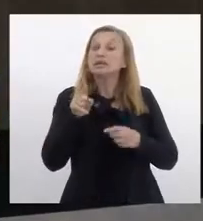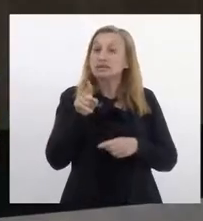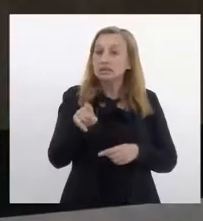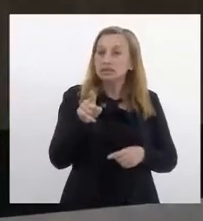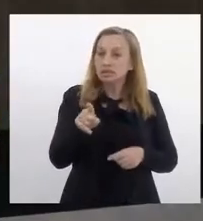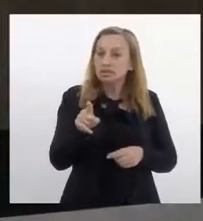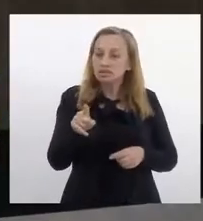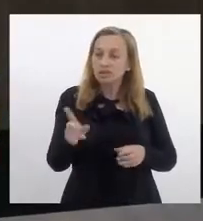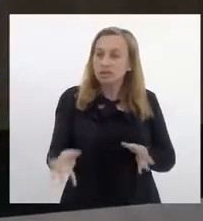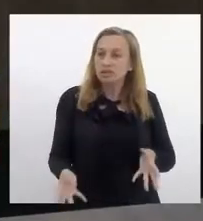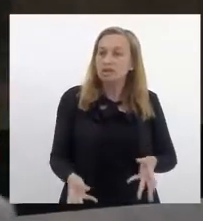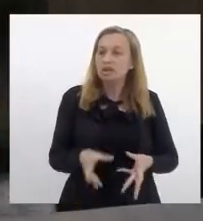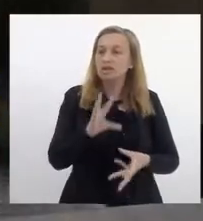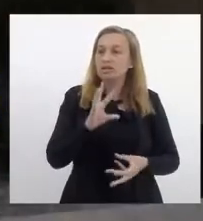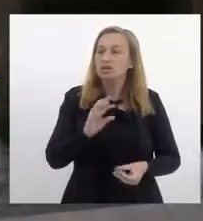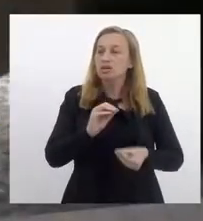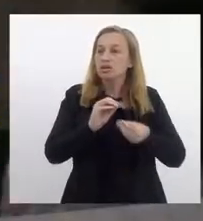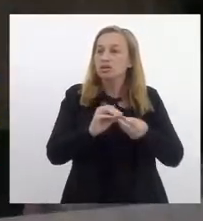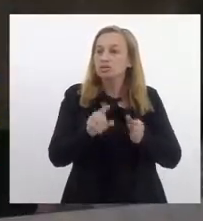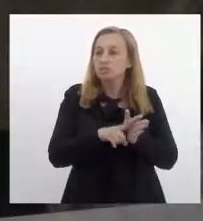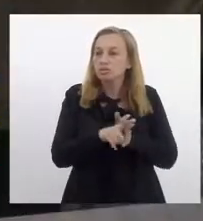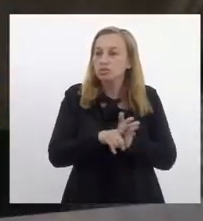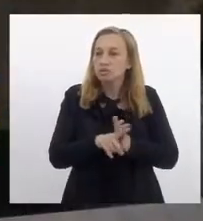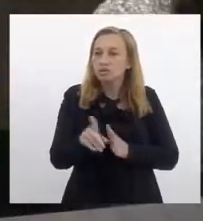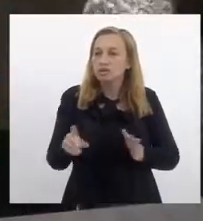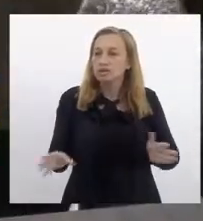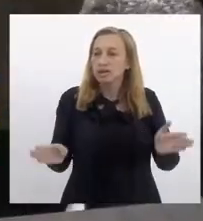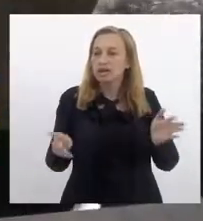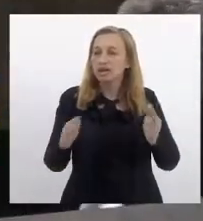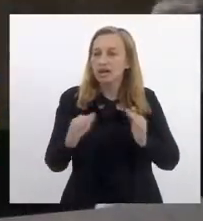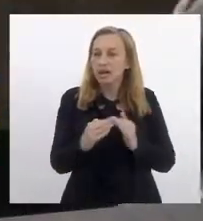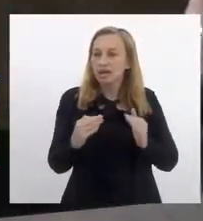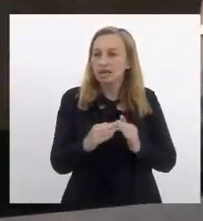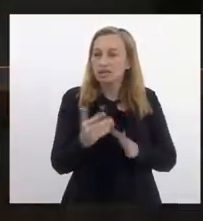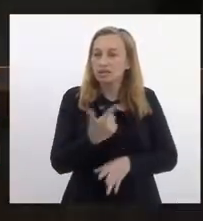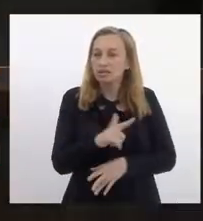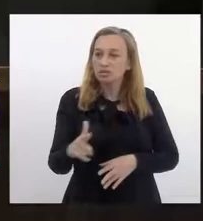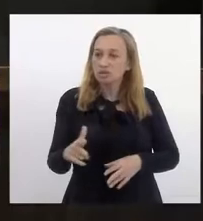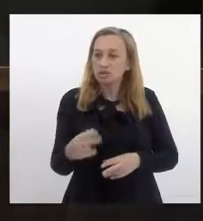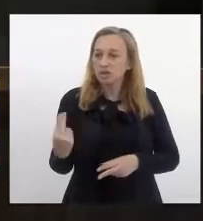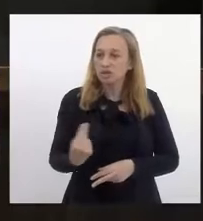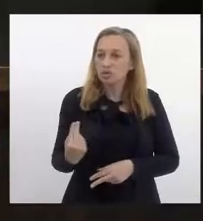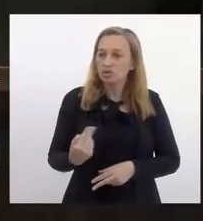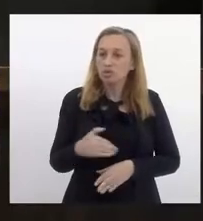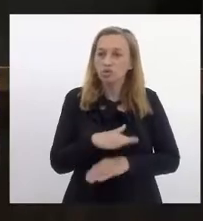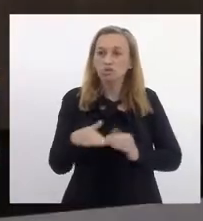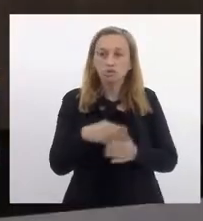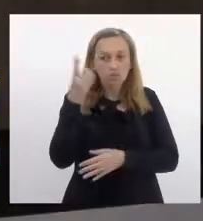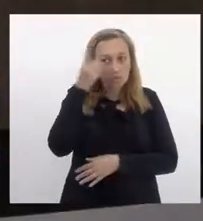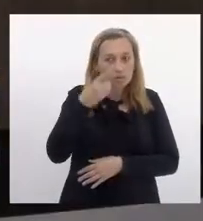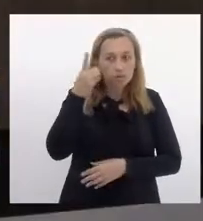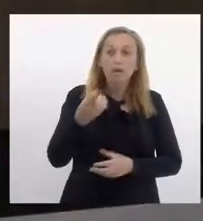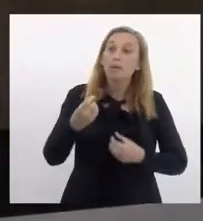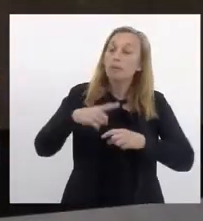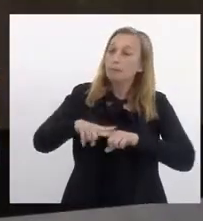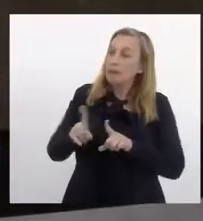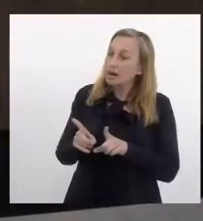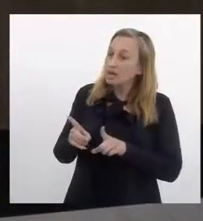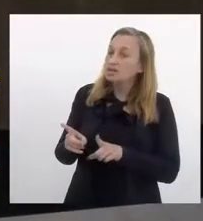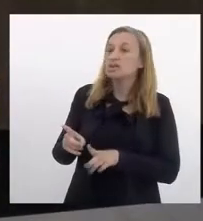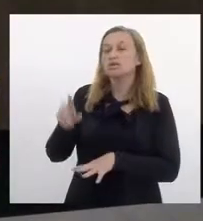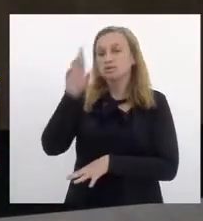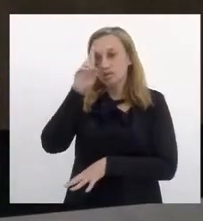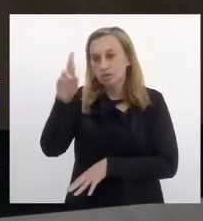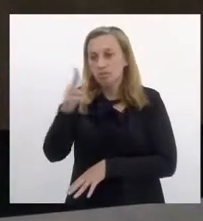os anais desta casa. Porque não tem autoria dos senhores parlamentares. Mas se Vossa Excelência assim propõe, não